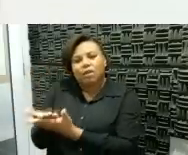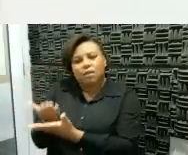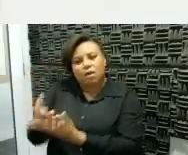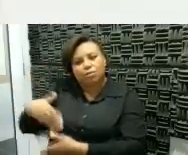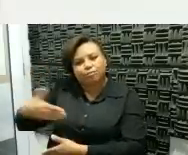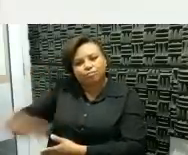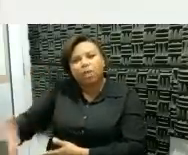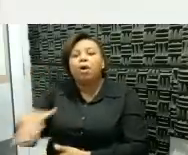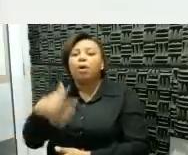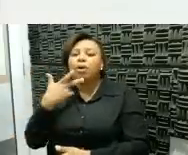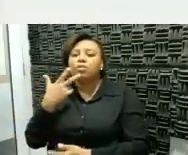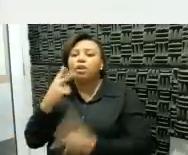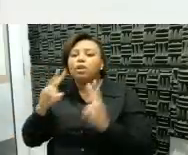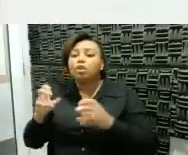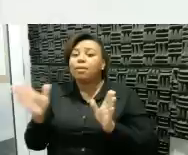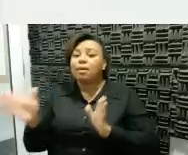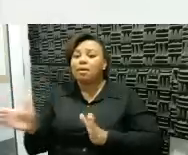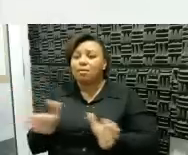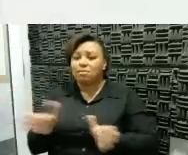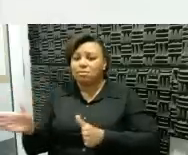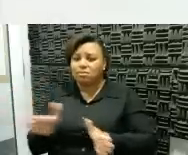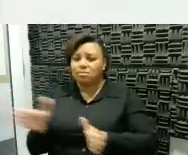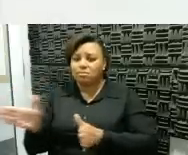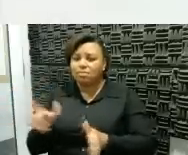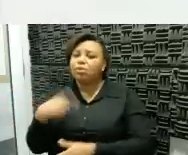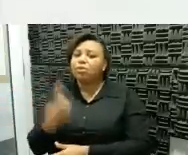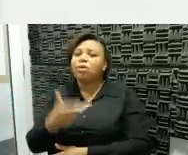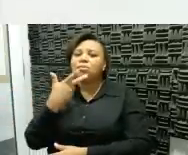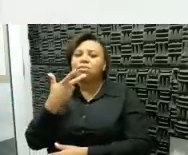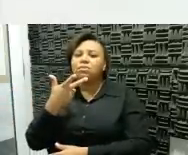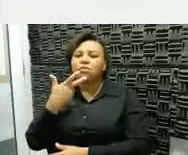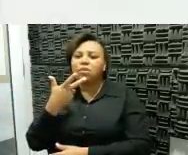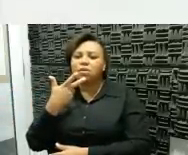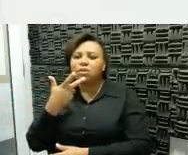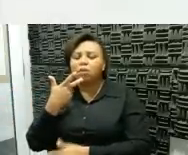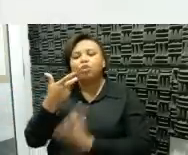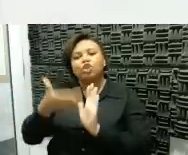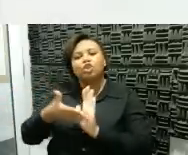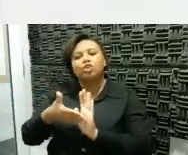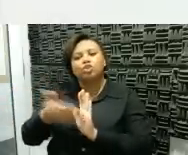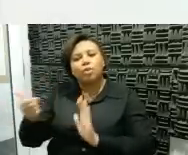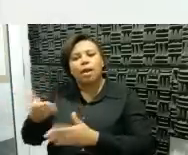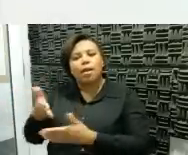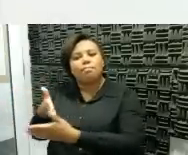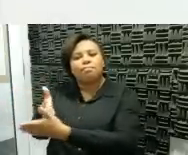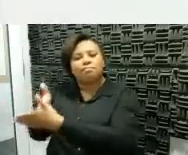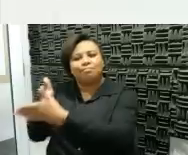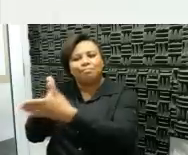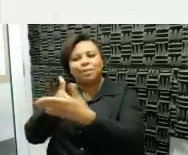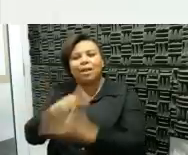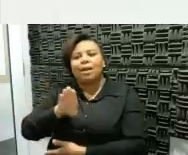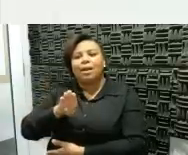acessibilidade a a gente tá falando em retirar Barreiras essa palavra também é super